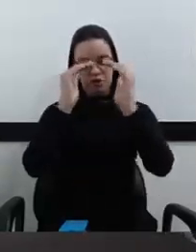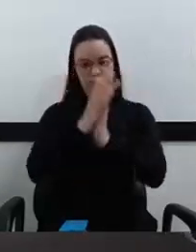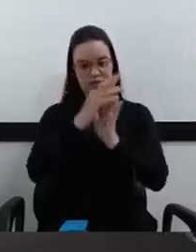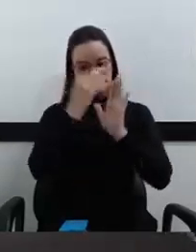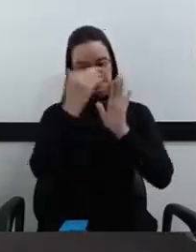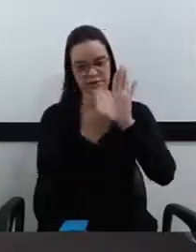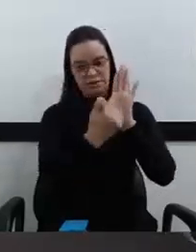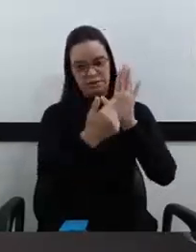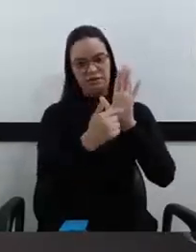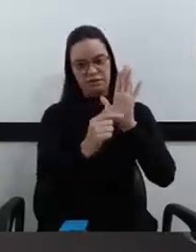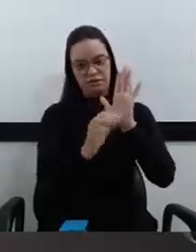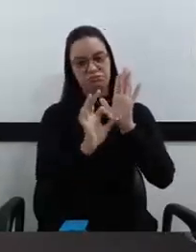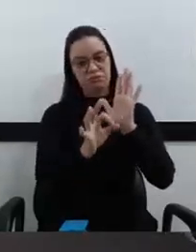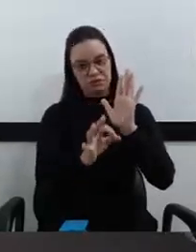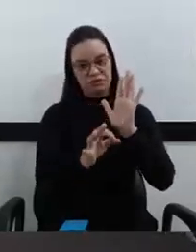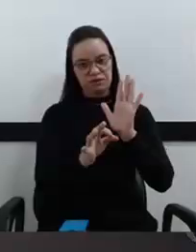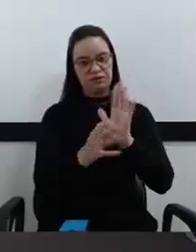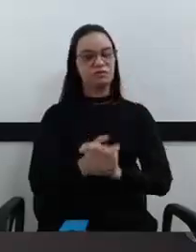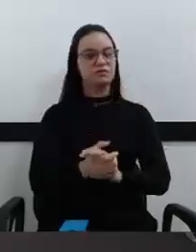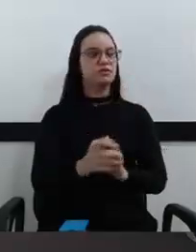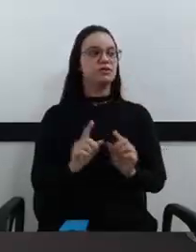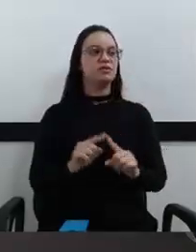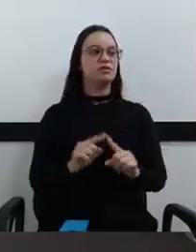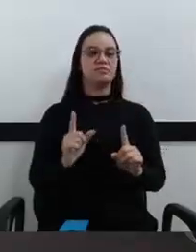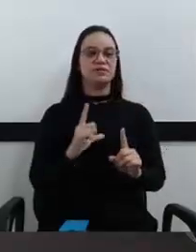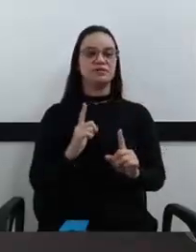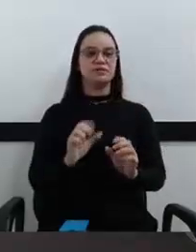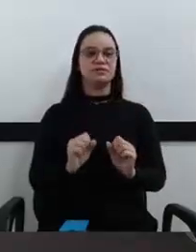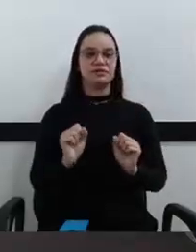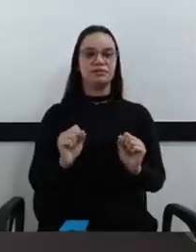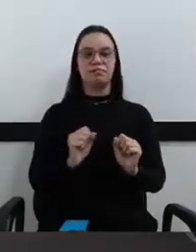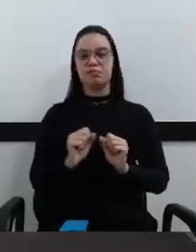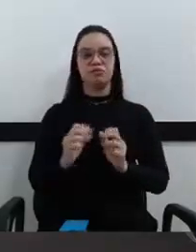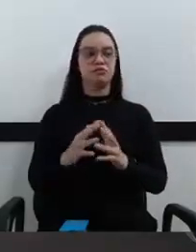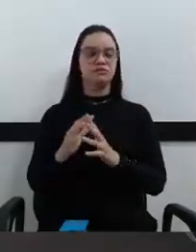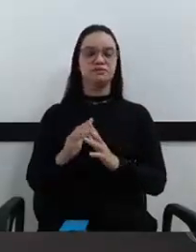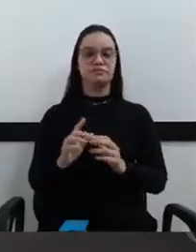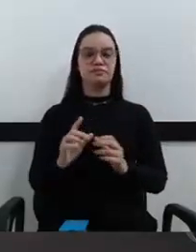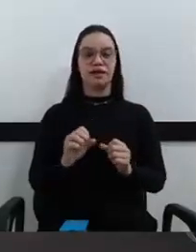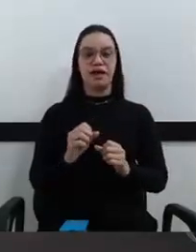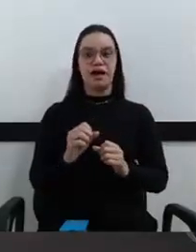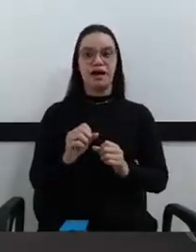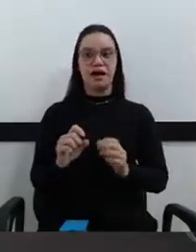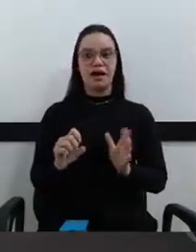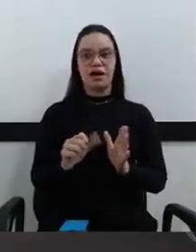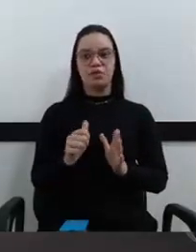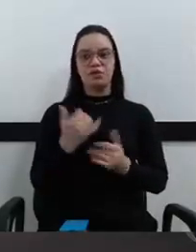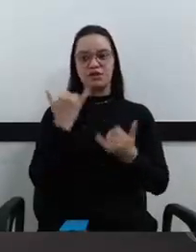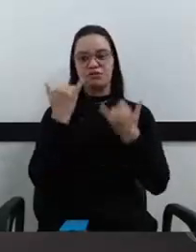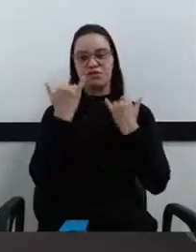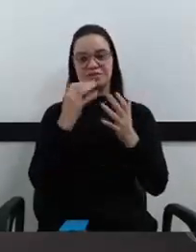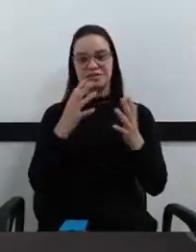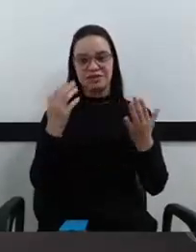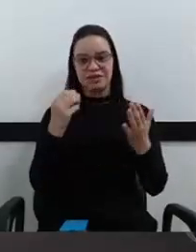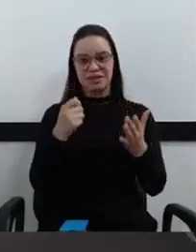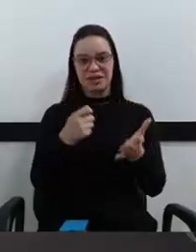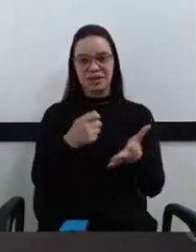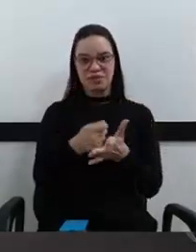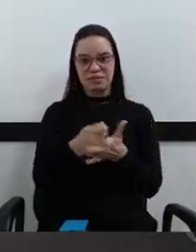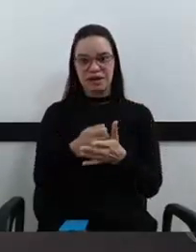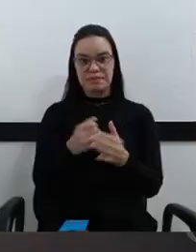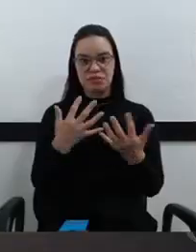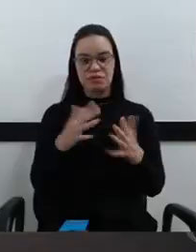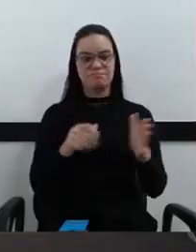está coberta de razão na observação, mas nada impede que seja de outra forma. A única coisa que impediria o pagamento, com base nesse